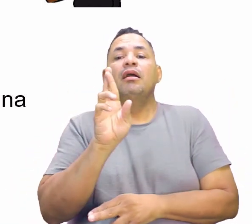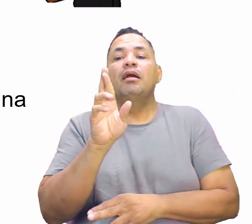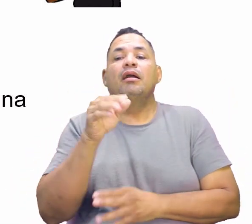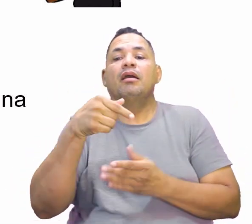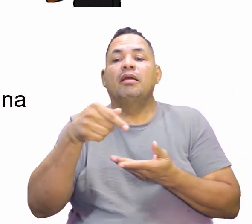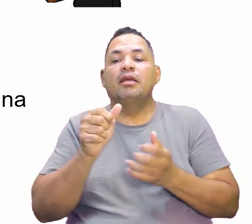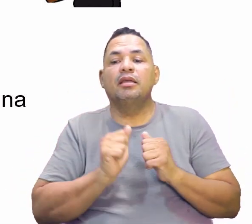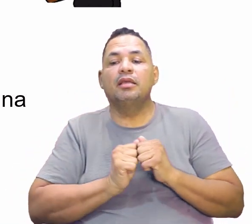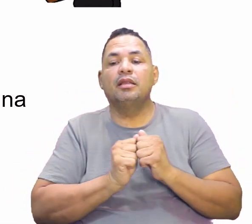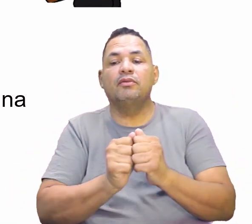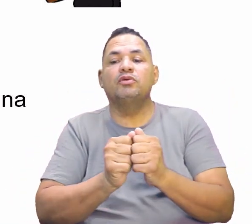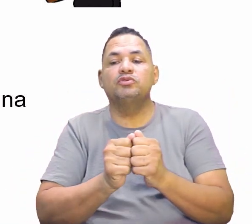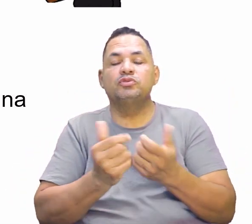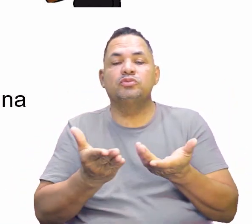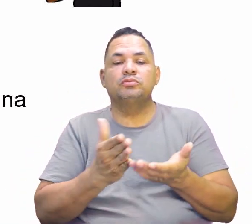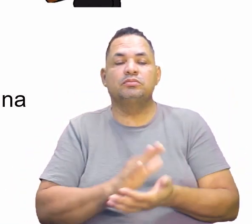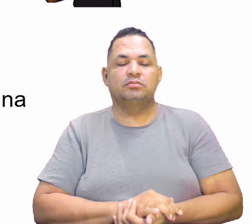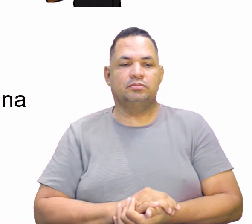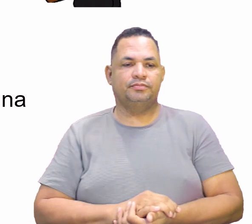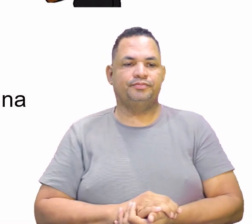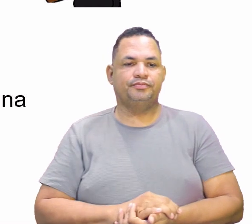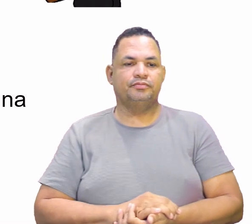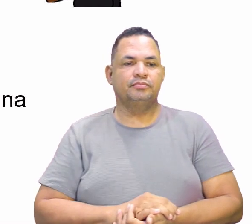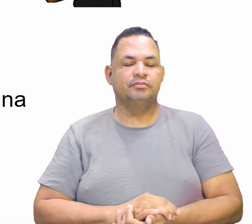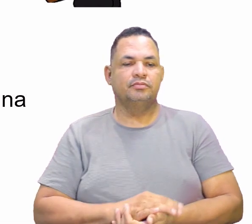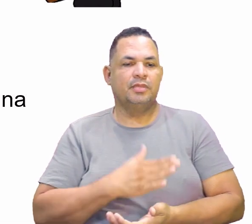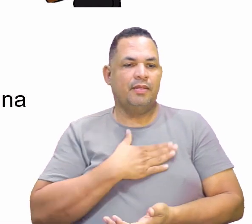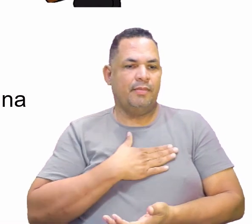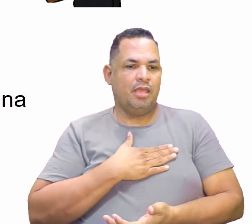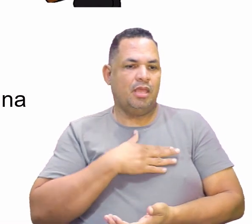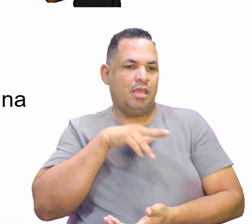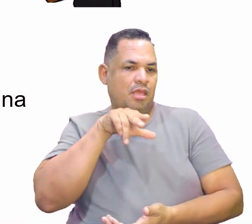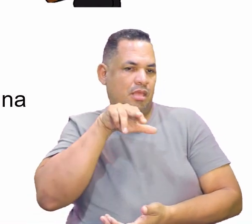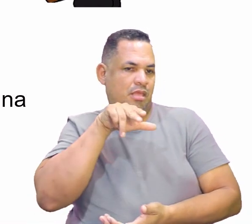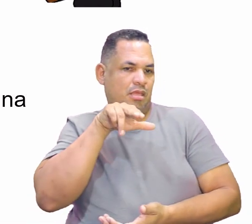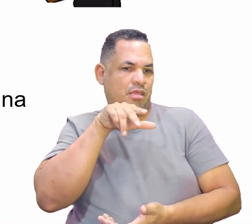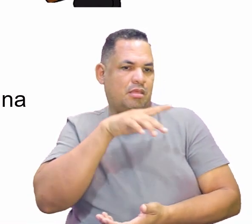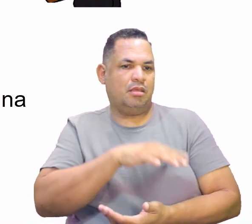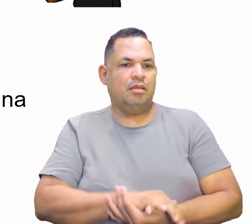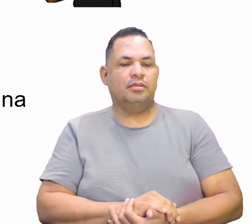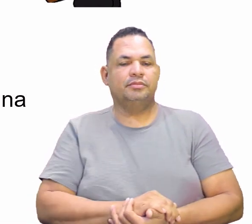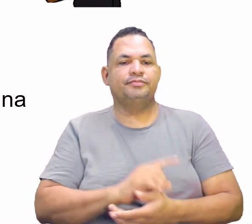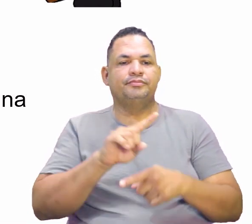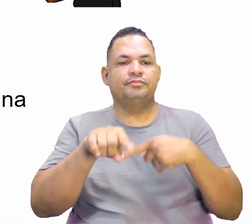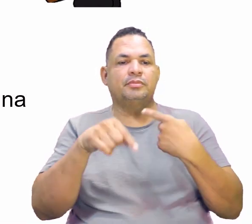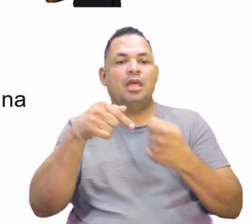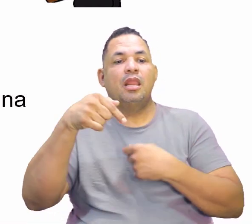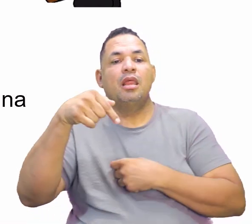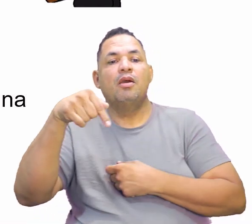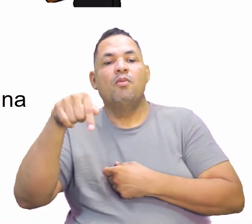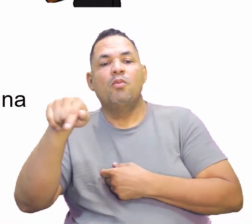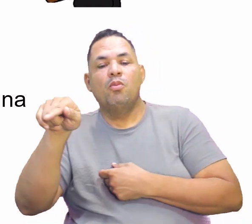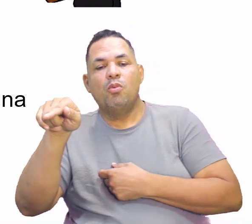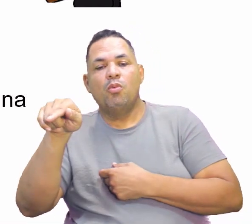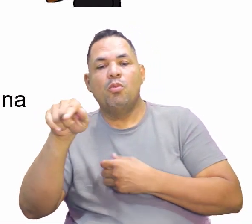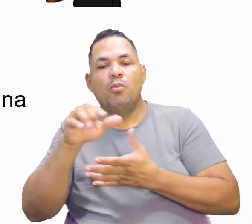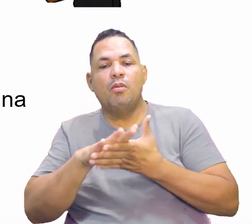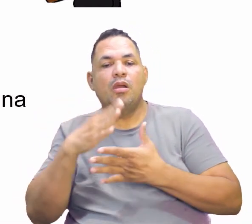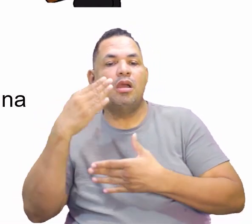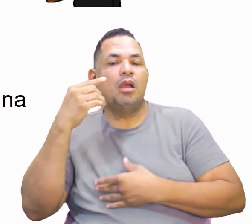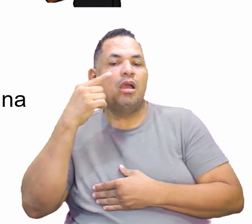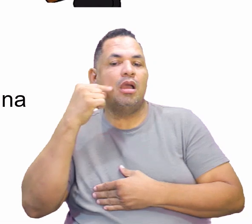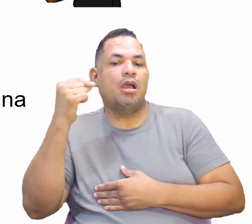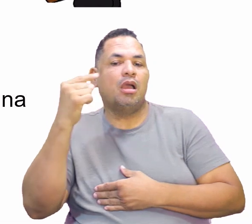o único núcleo está aqui já marcado para vocês. Minha irmã, depois levou o meu gato para passear, uma